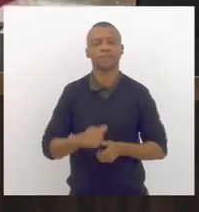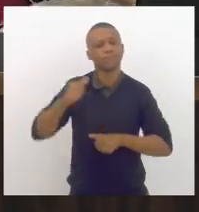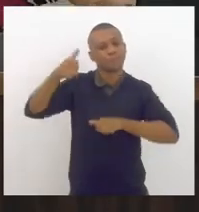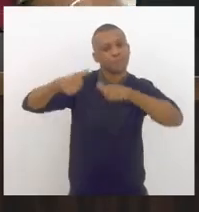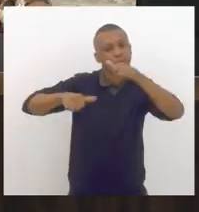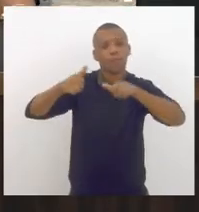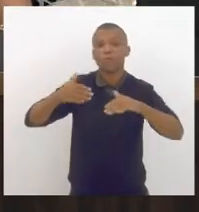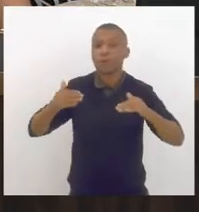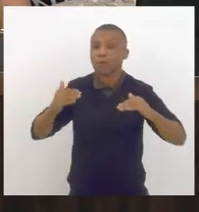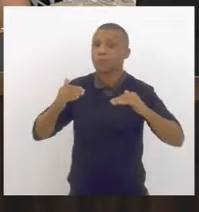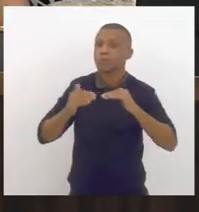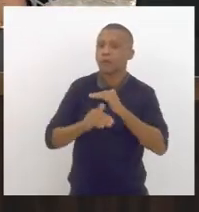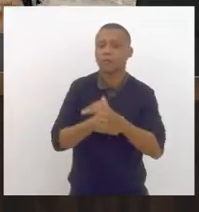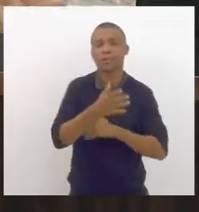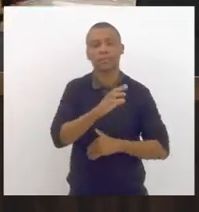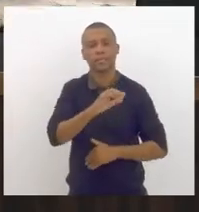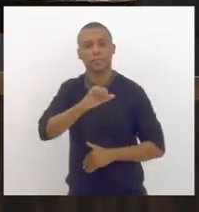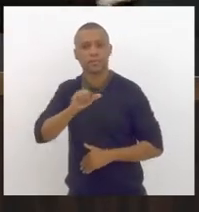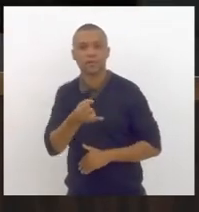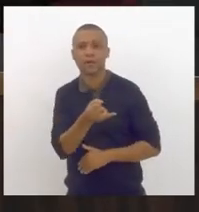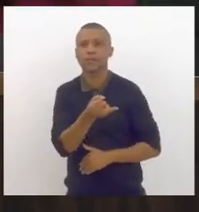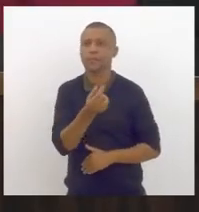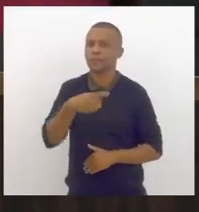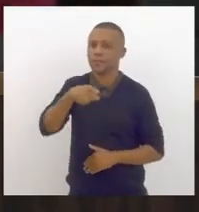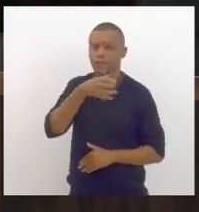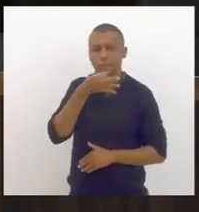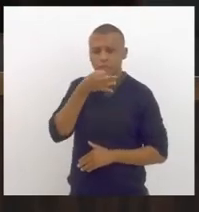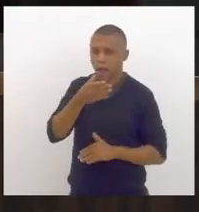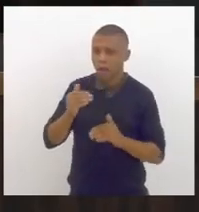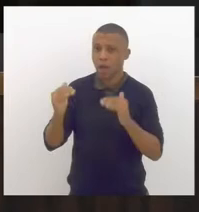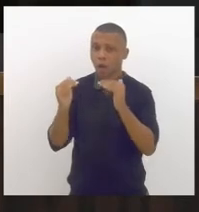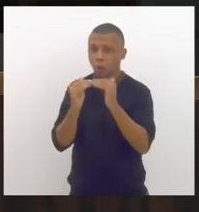Comissão de Justiça. Senhores que aprovam,